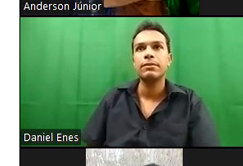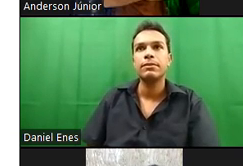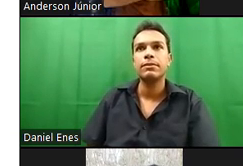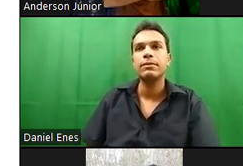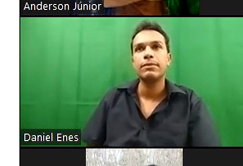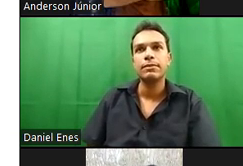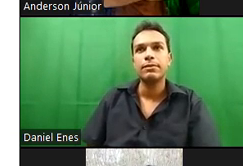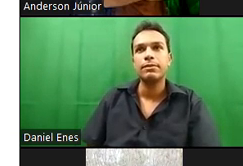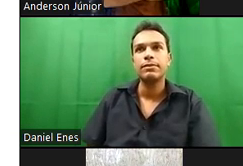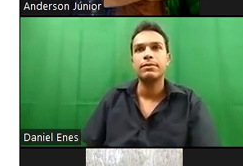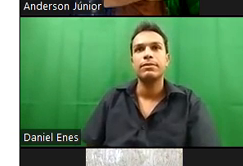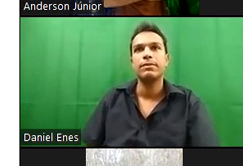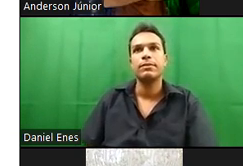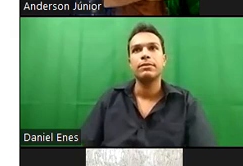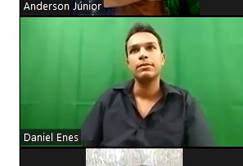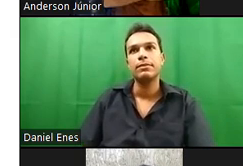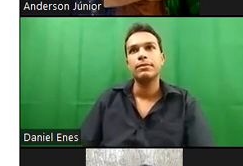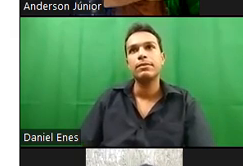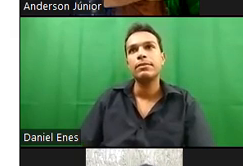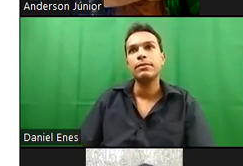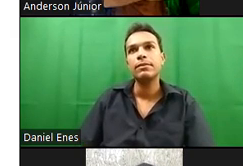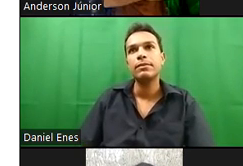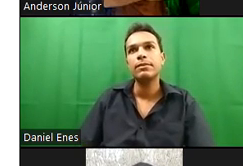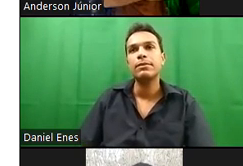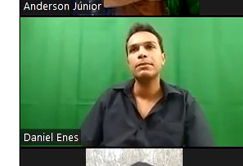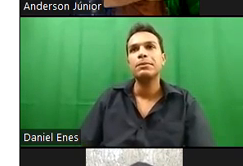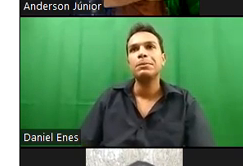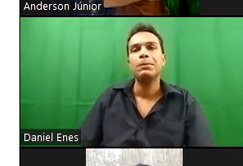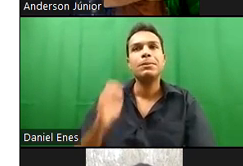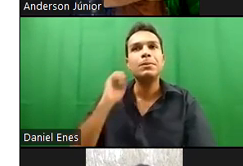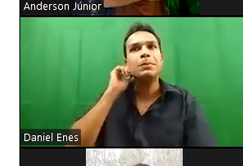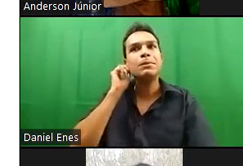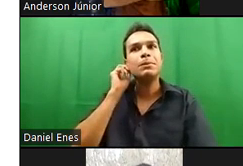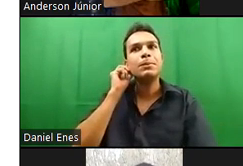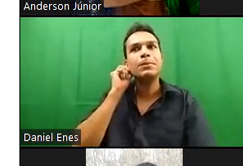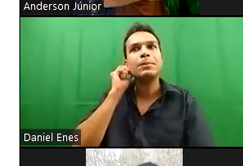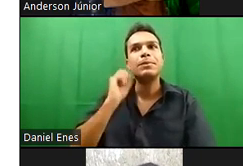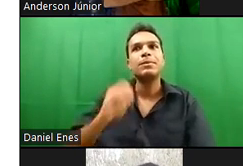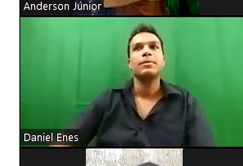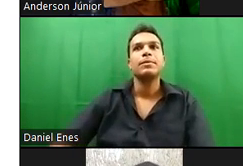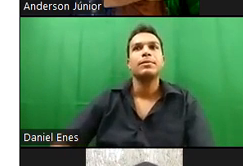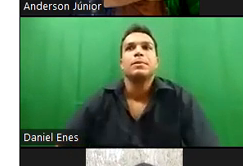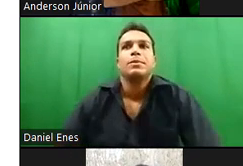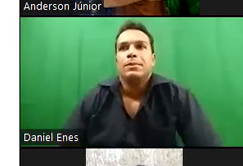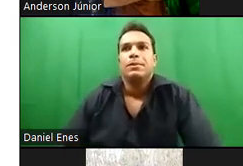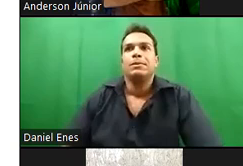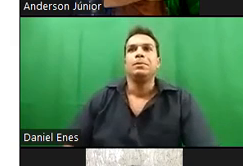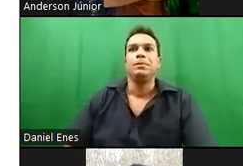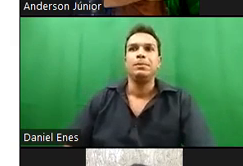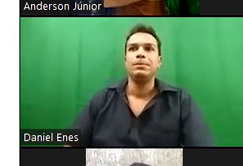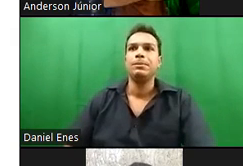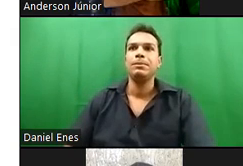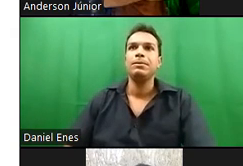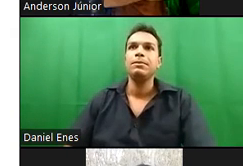quem puder, claro, que a gente pode ligar a câmera aí, gente, aparecer, para a gente tirar um print, postar lá no Instagram, marcar o